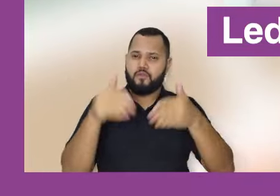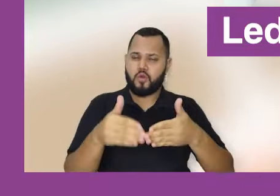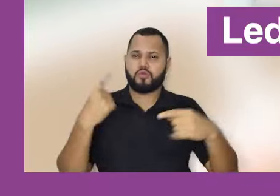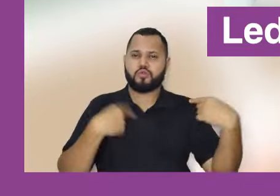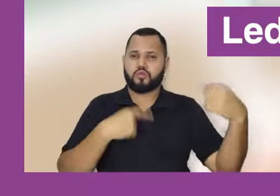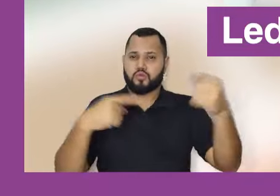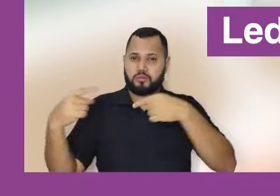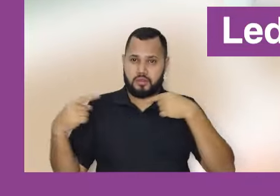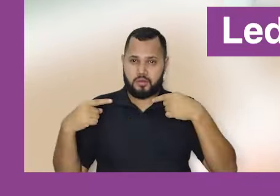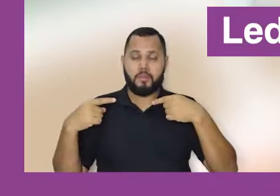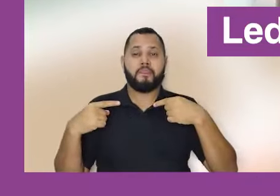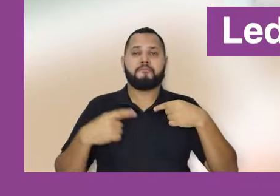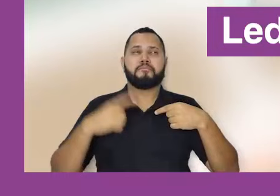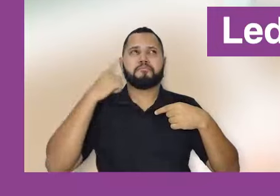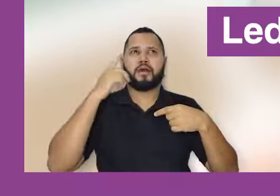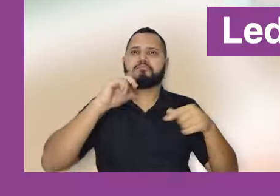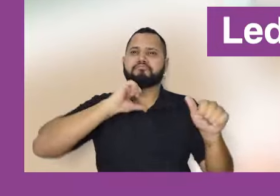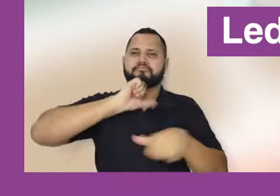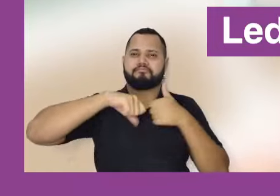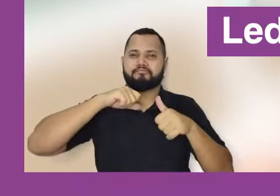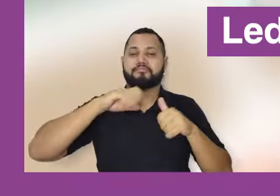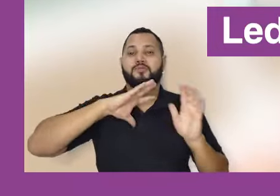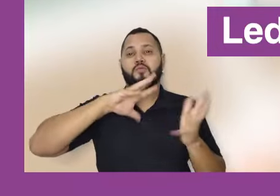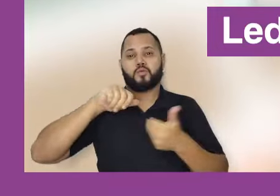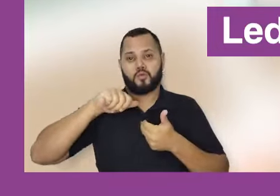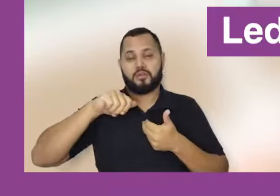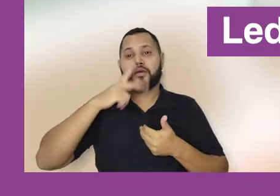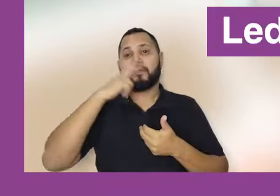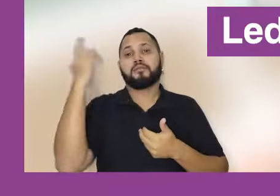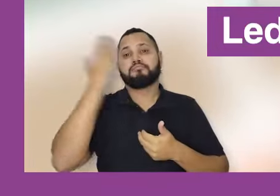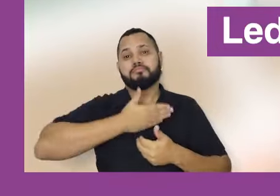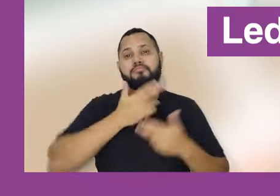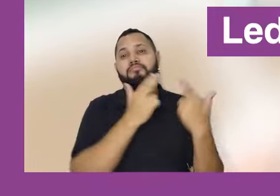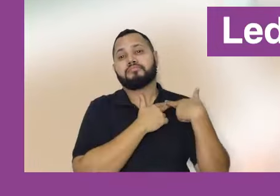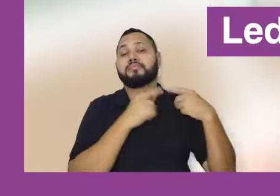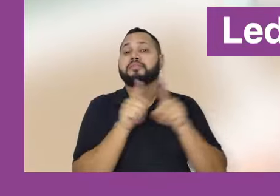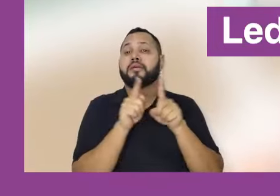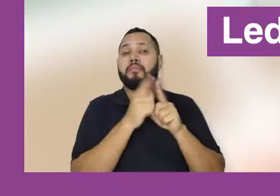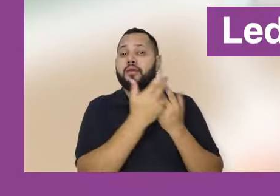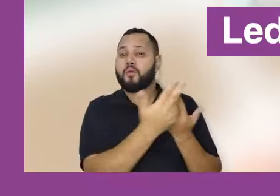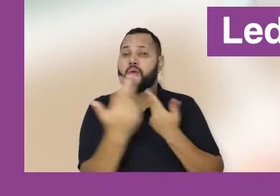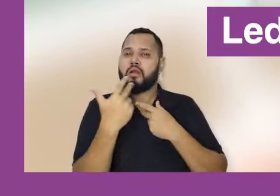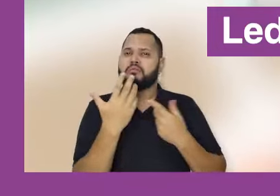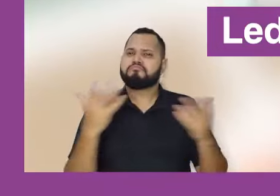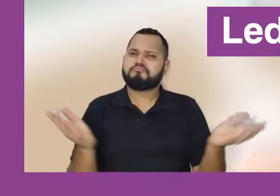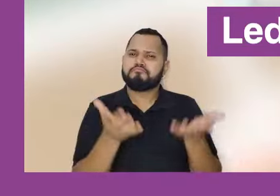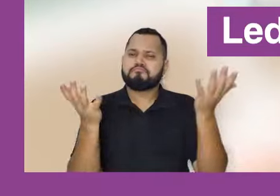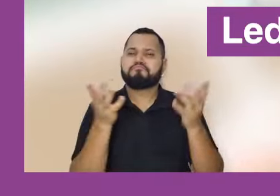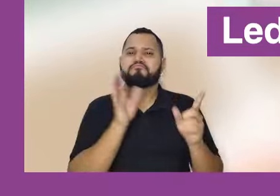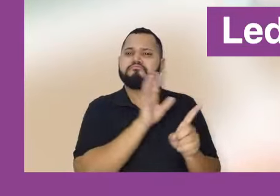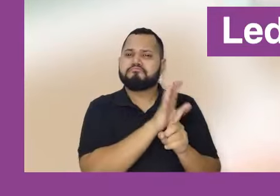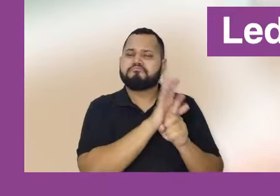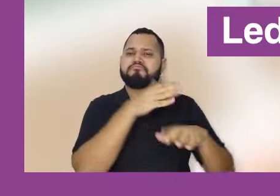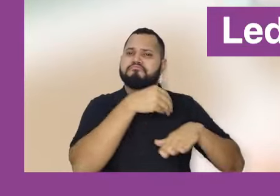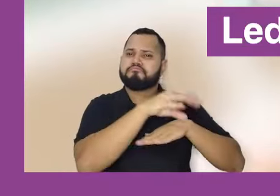e dessas discussões para transformar o mundo o nosso papel é também engajar os outros é assumir a